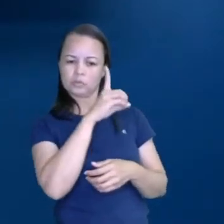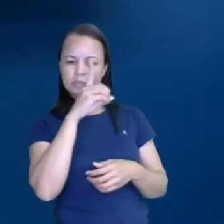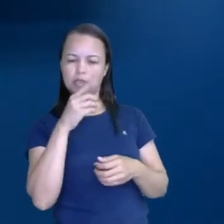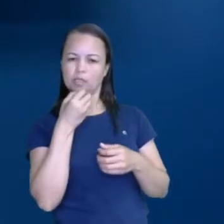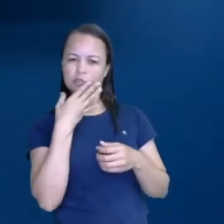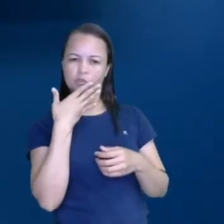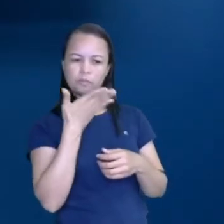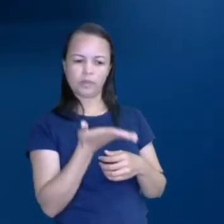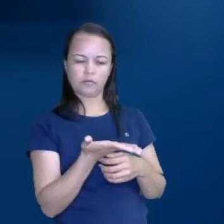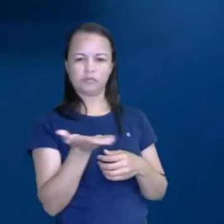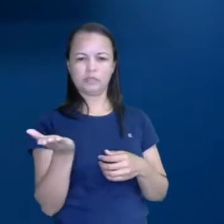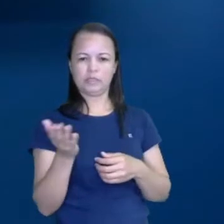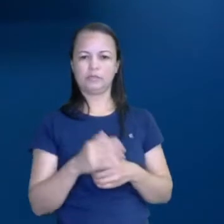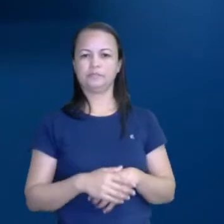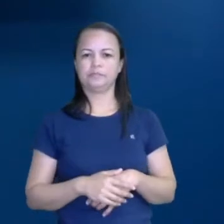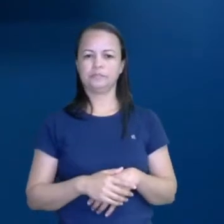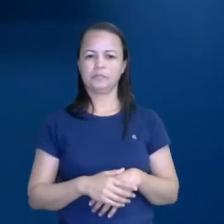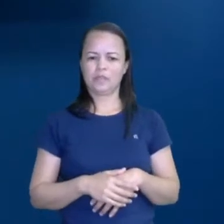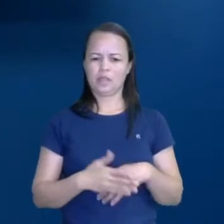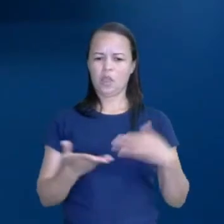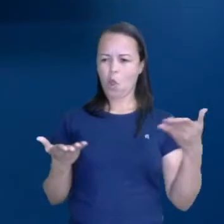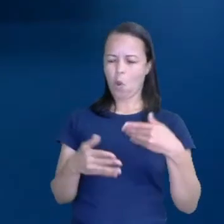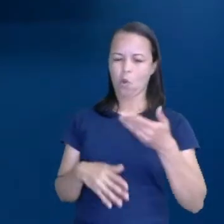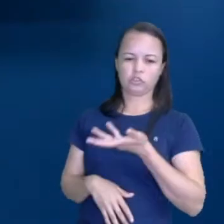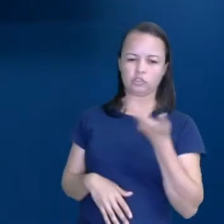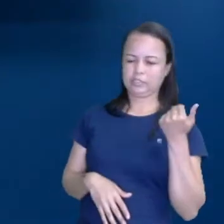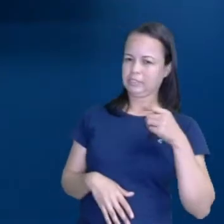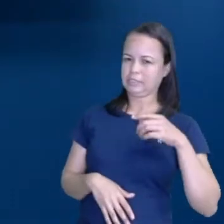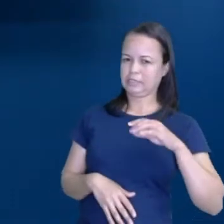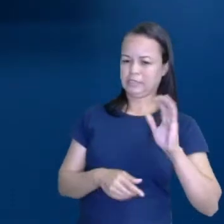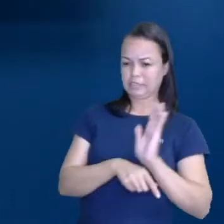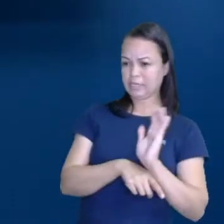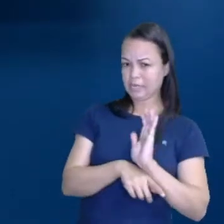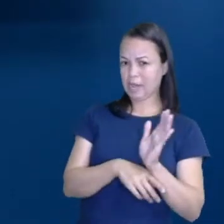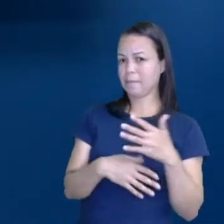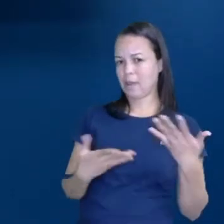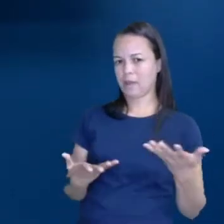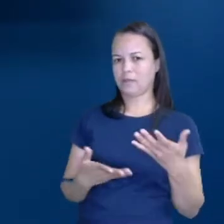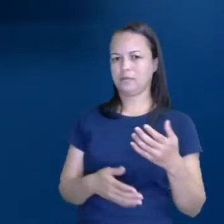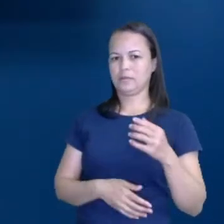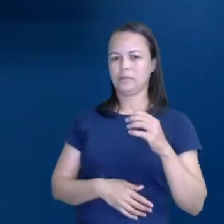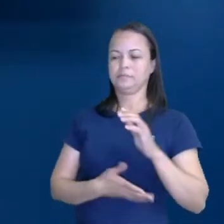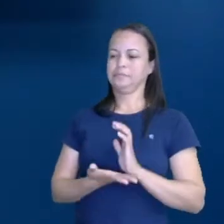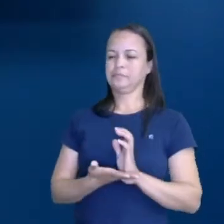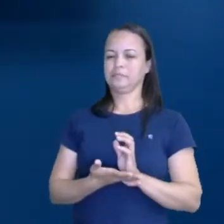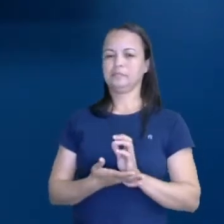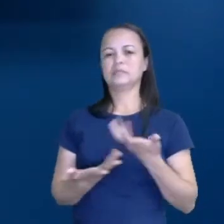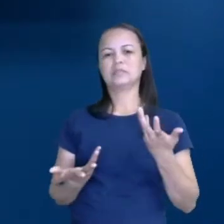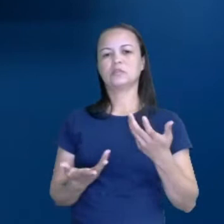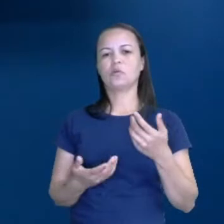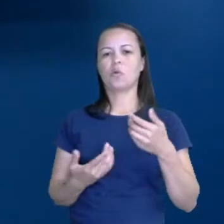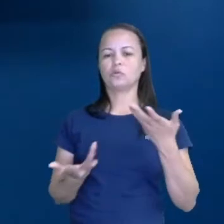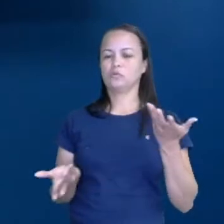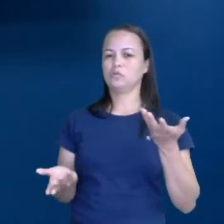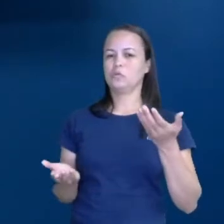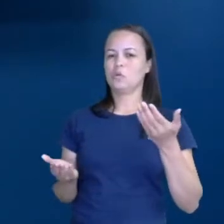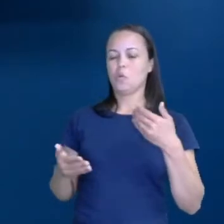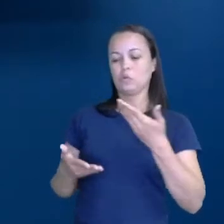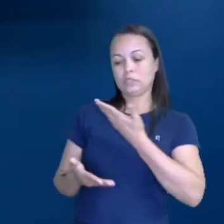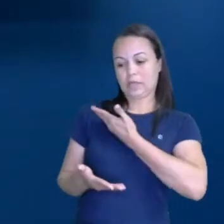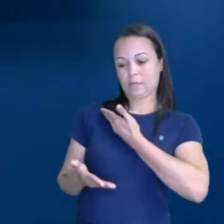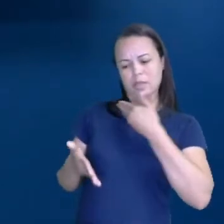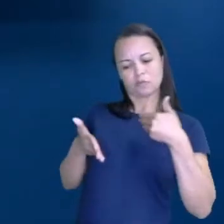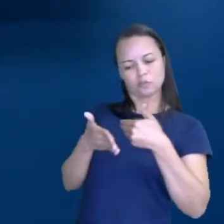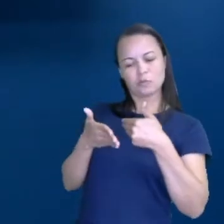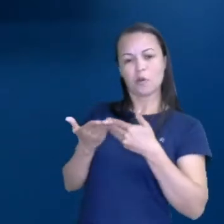Aí, rola um cinema hoje? Deu para entender que estão querendo ir ao cinema. Mas eu falei aqui, ó, com os meus amigos